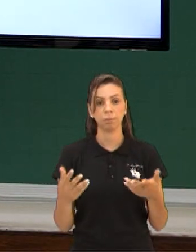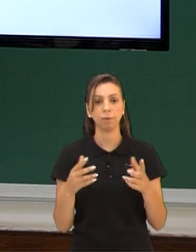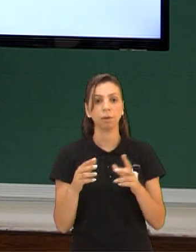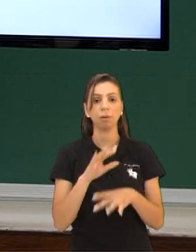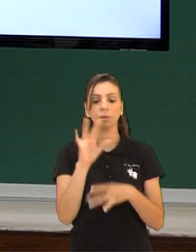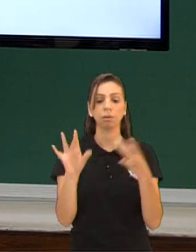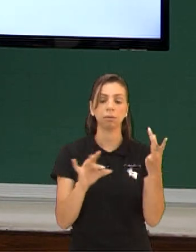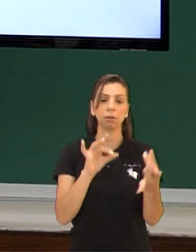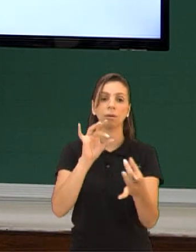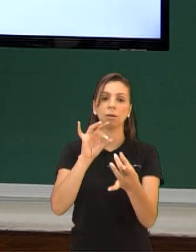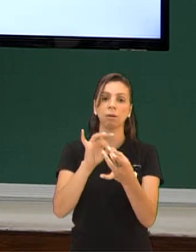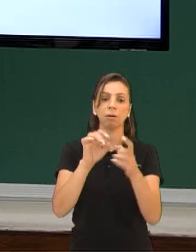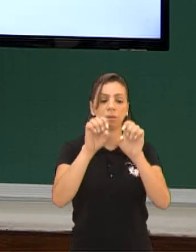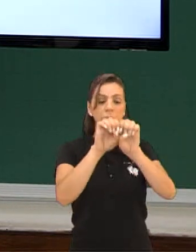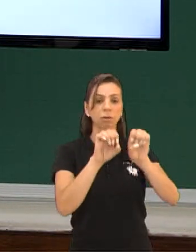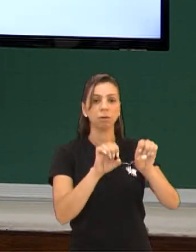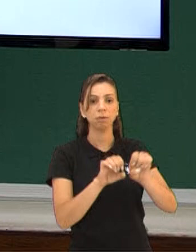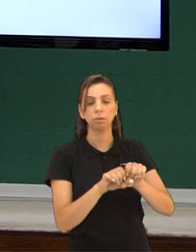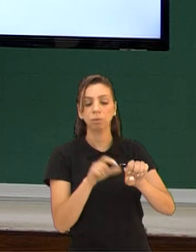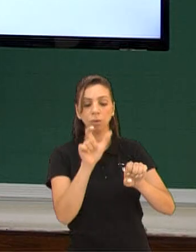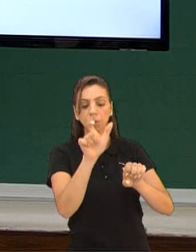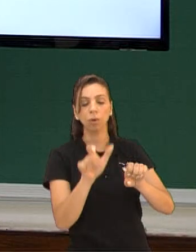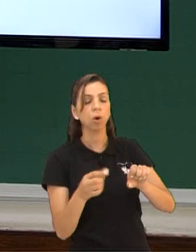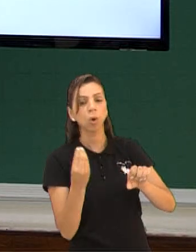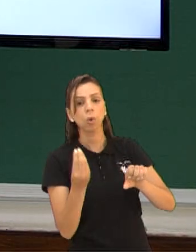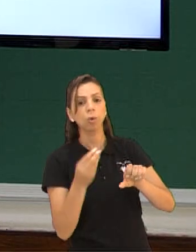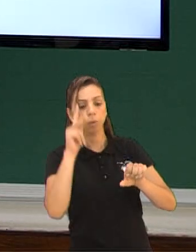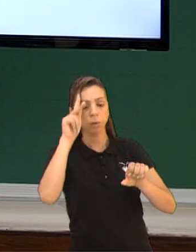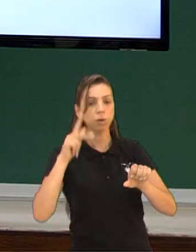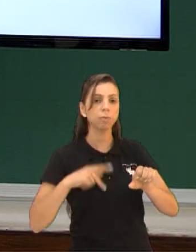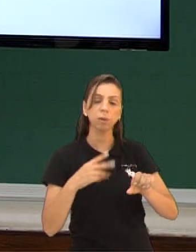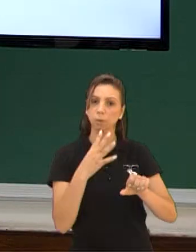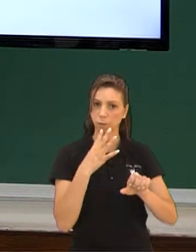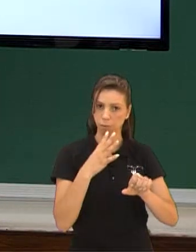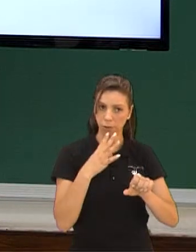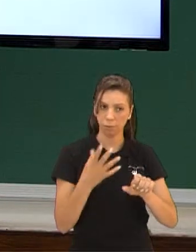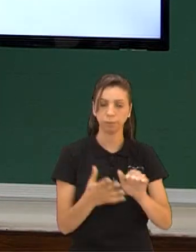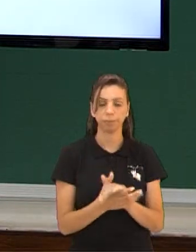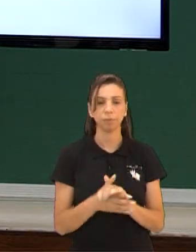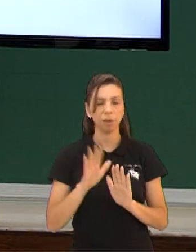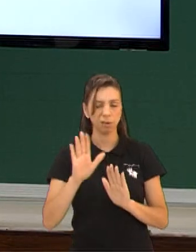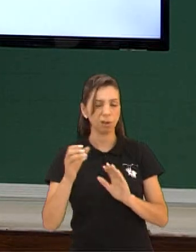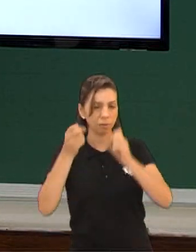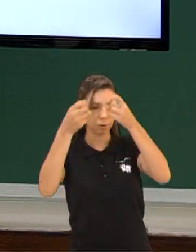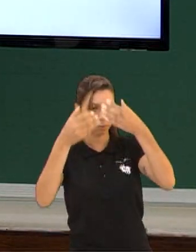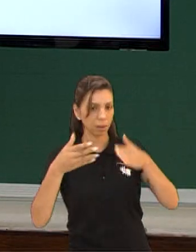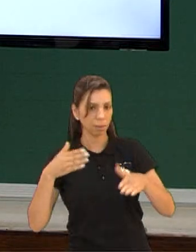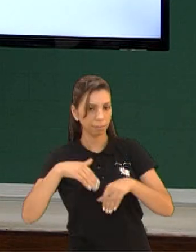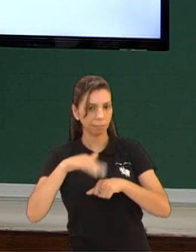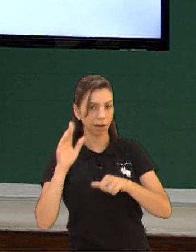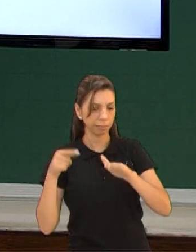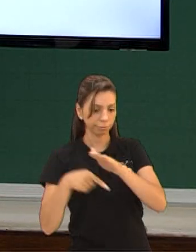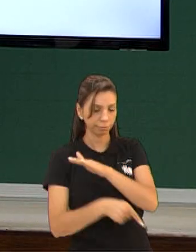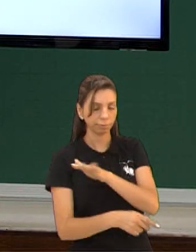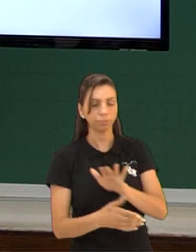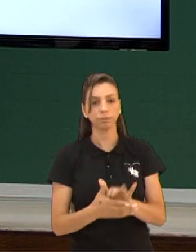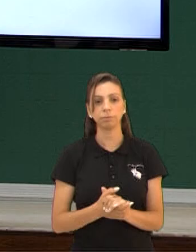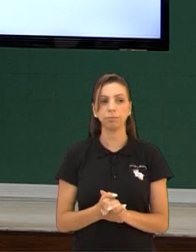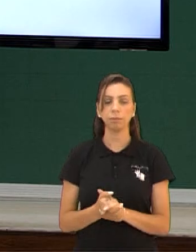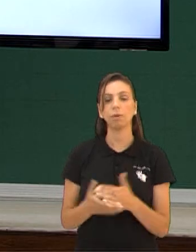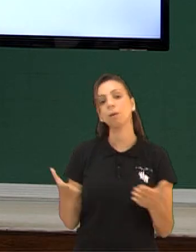na estrutura de como o ser humano conhece. Isso nós vamos aprofundar logo, logo. Vamos continuar aqui falando um pouquinho sobre